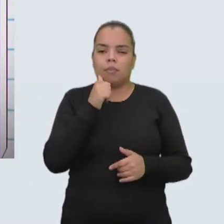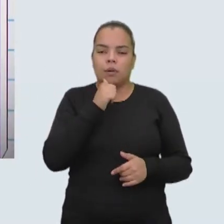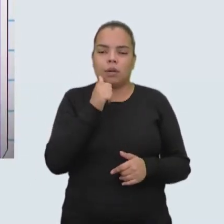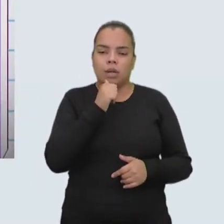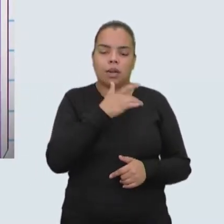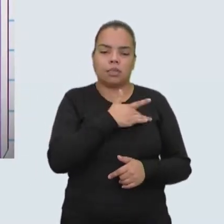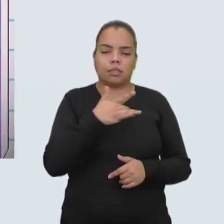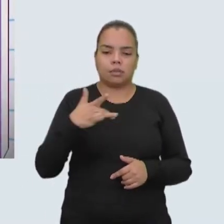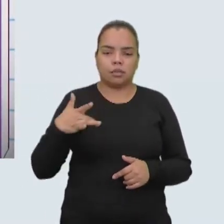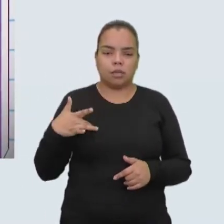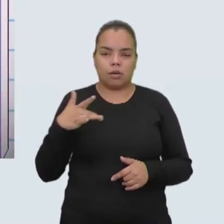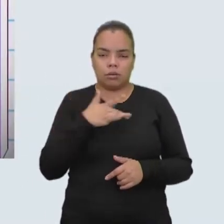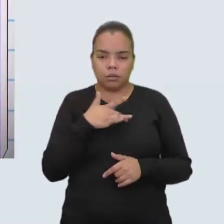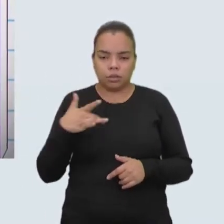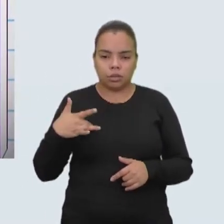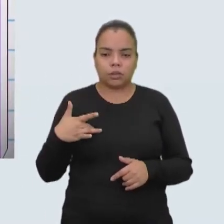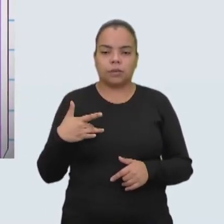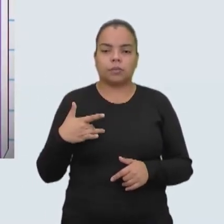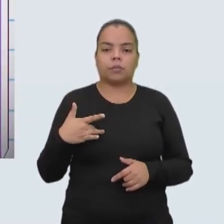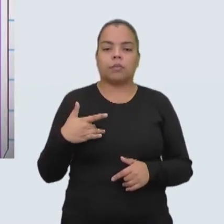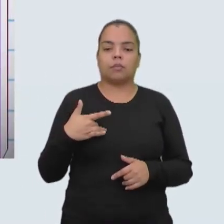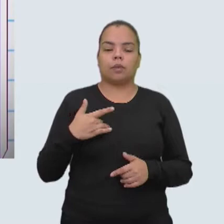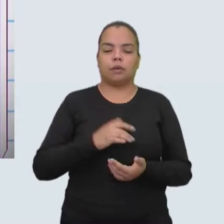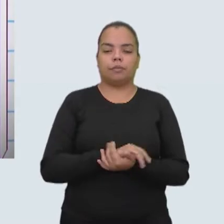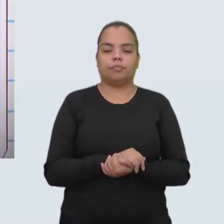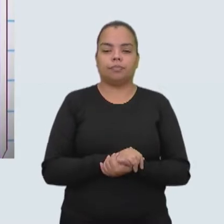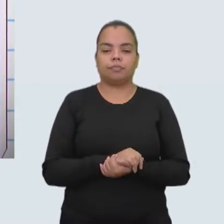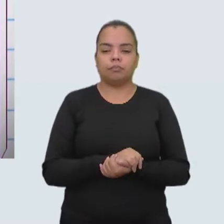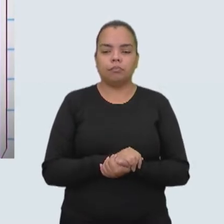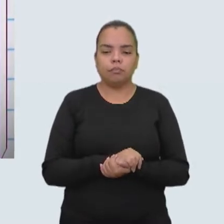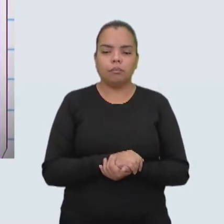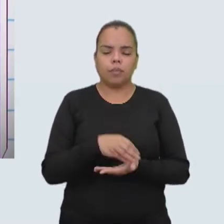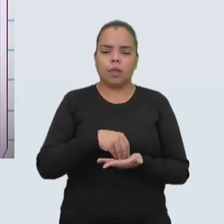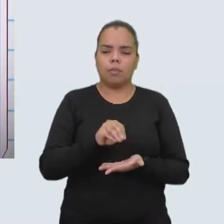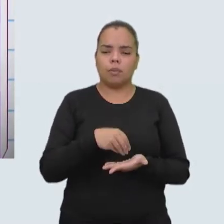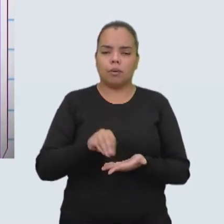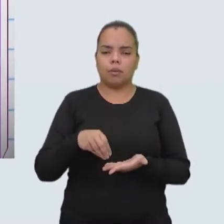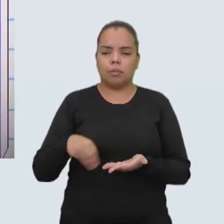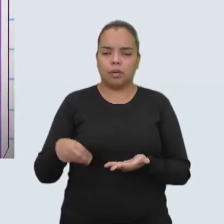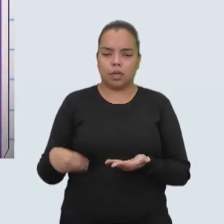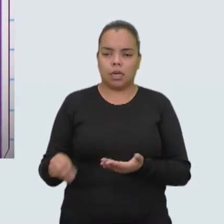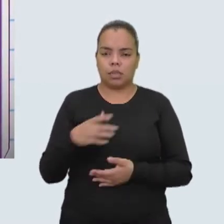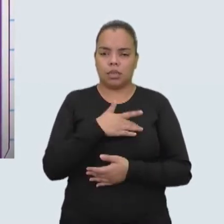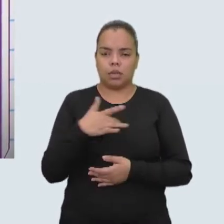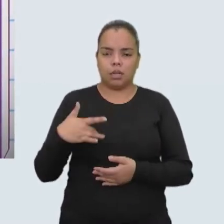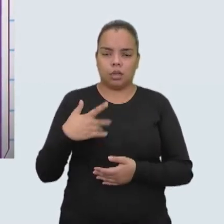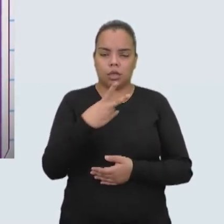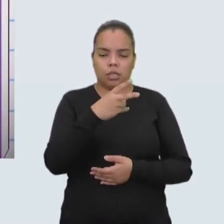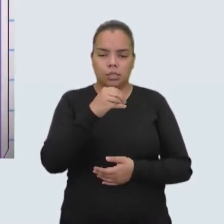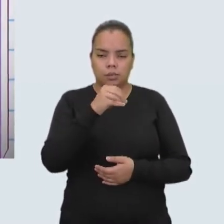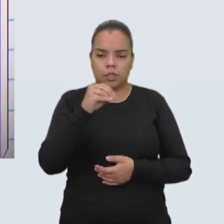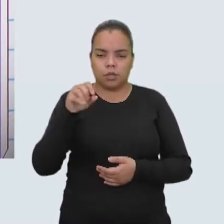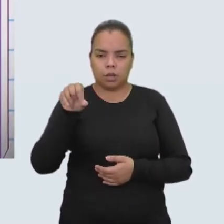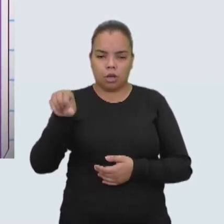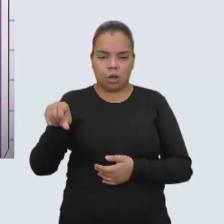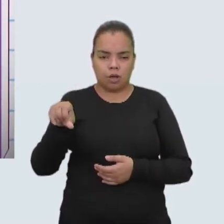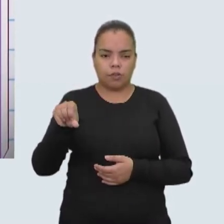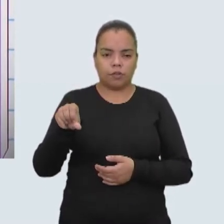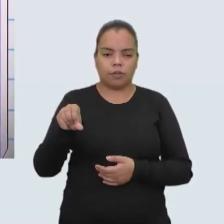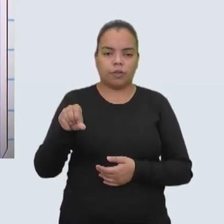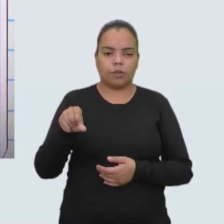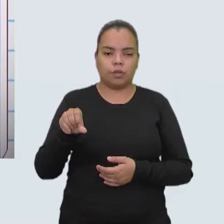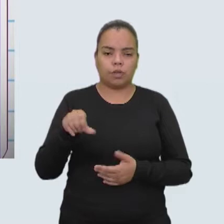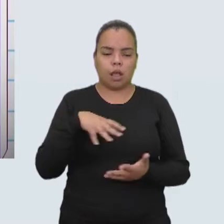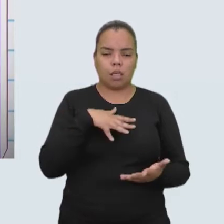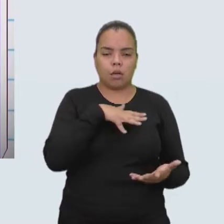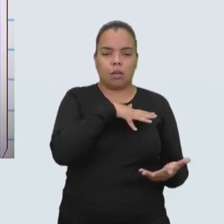Saúde, Evidências de Hoje e Agenda de Amanhã, publicado pela Organização Mundial da Saúde em 2009, globalmente o suicídio está